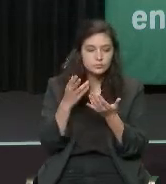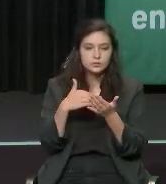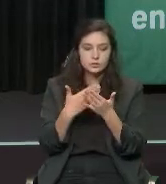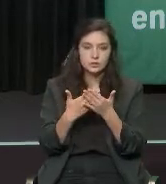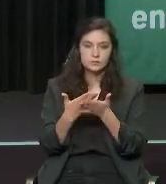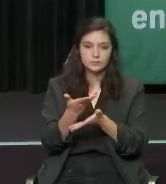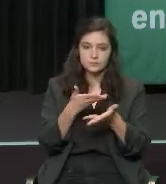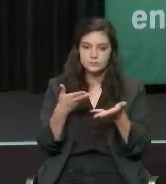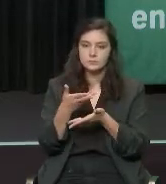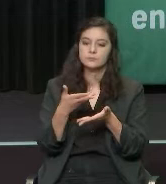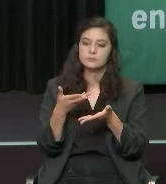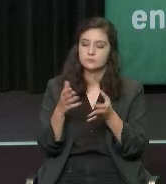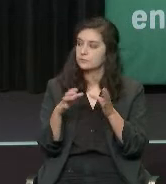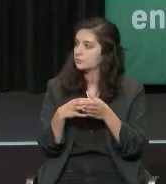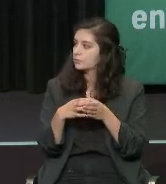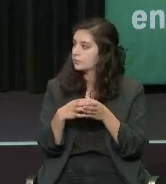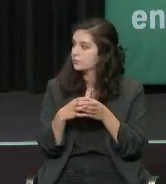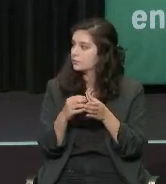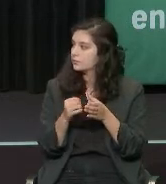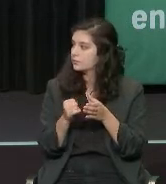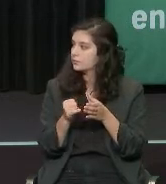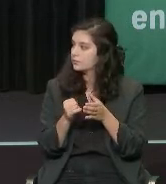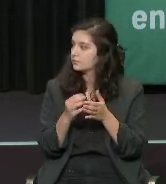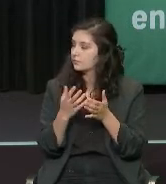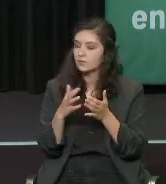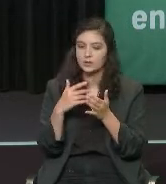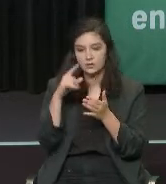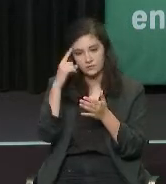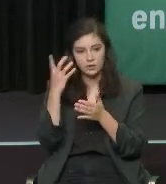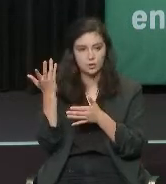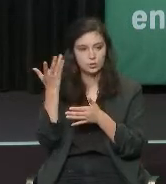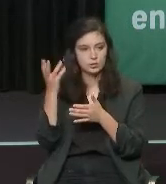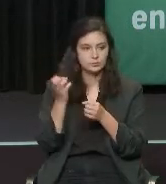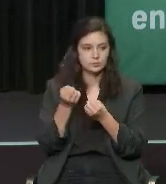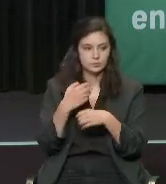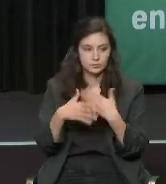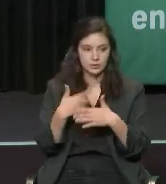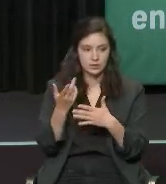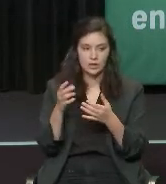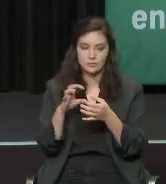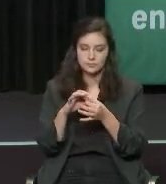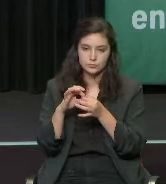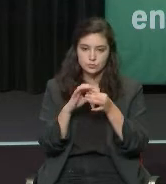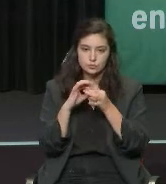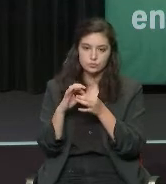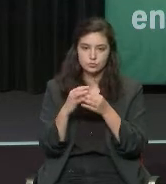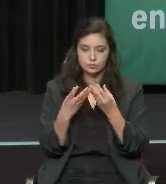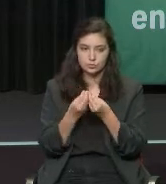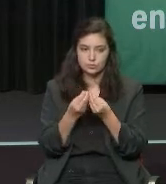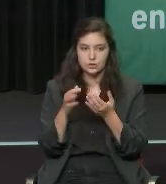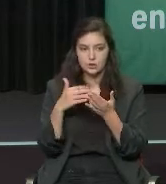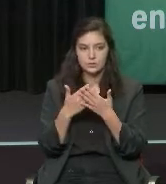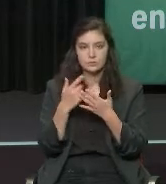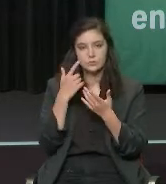on the block, e terem uma dificuldade cultural de serem assimiladas. E o nosso papel aqui é muito juntar as partes e procurar que as